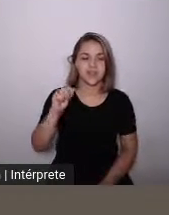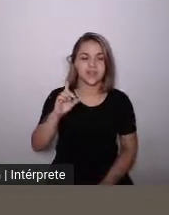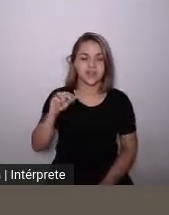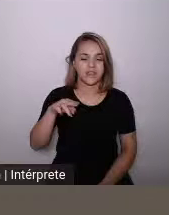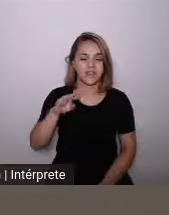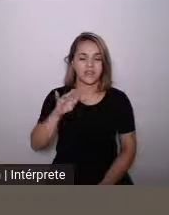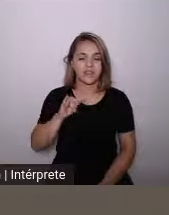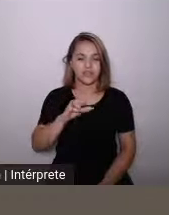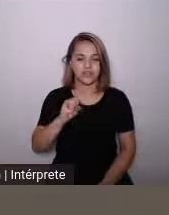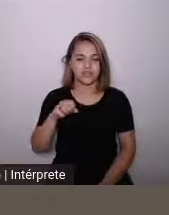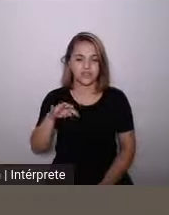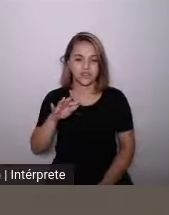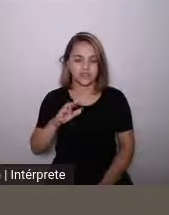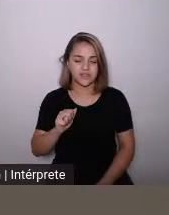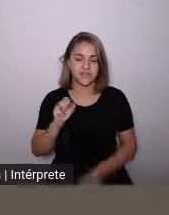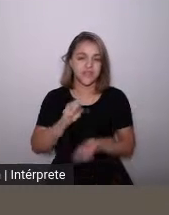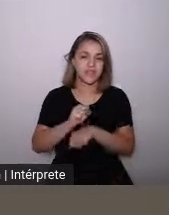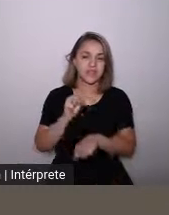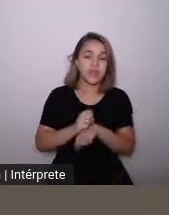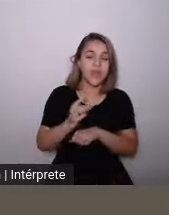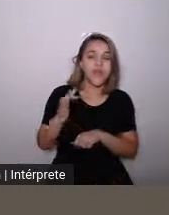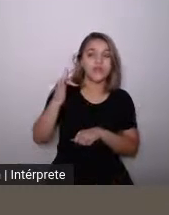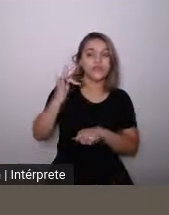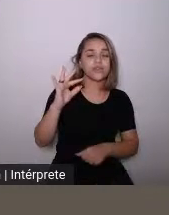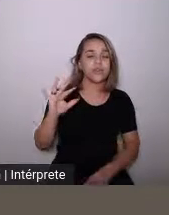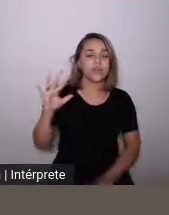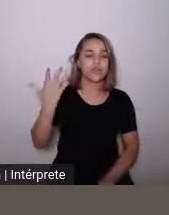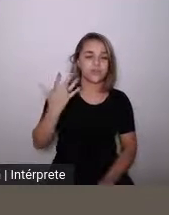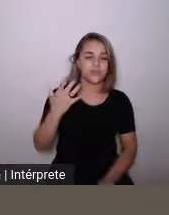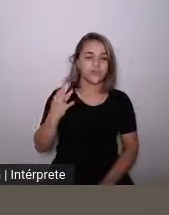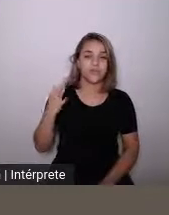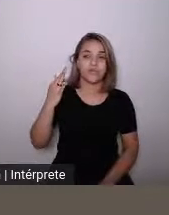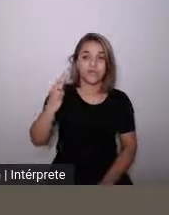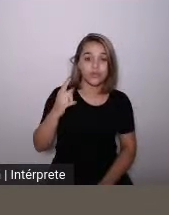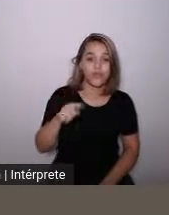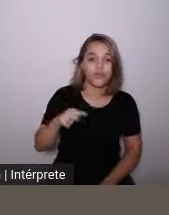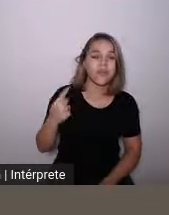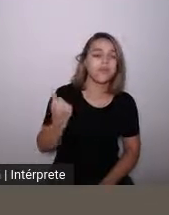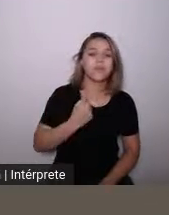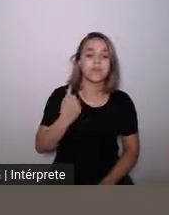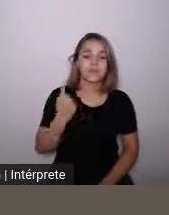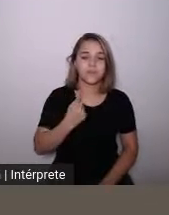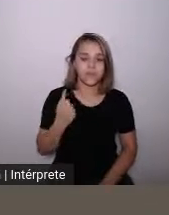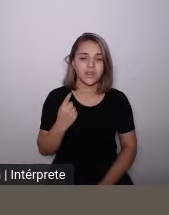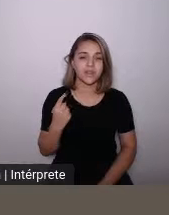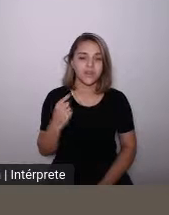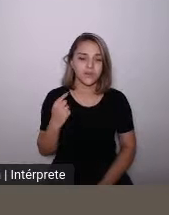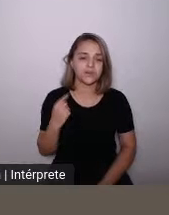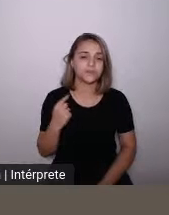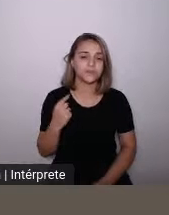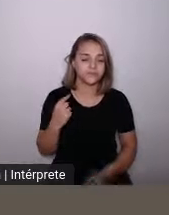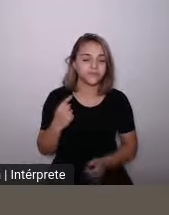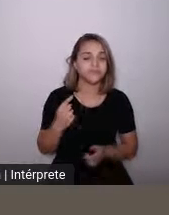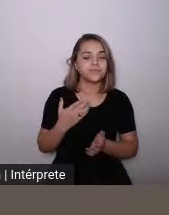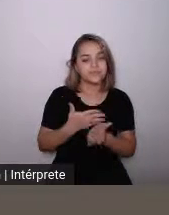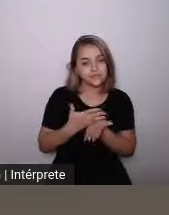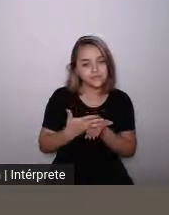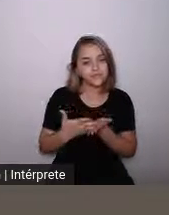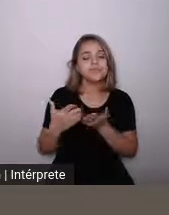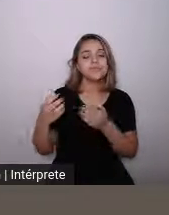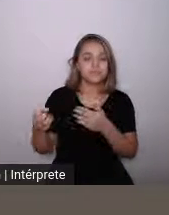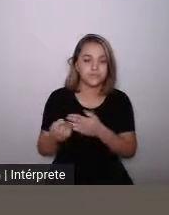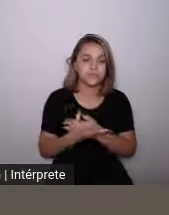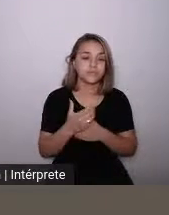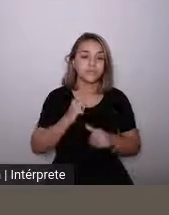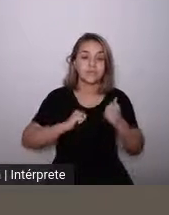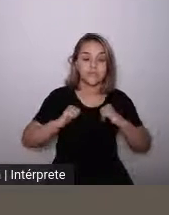esperando resignamente o futuro. Já o futurista pretende ser o primeiro de uma nova série, aguardando com ansiedade o que há de vir. Mas